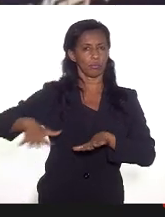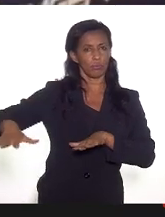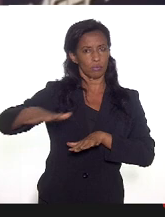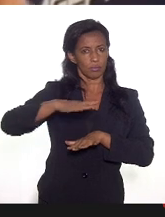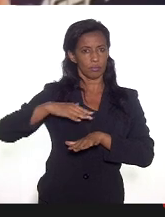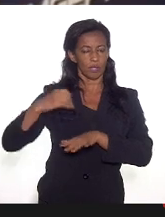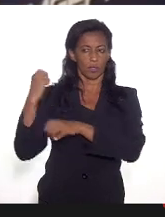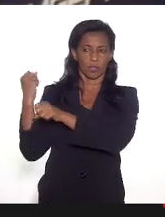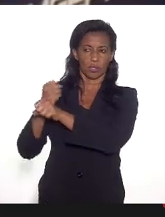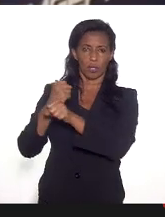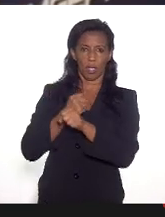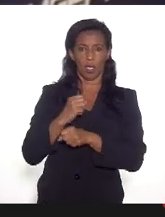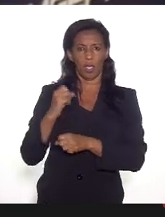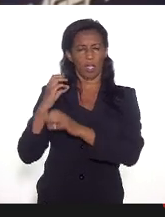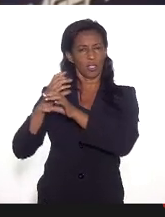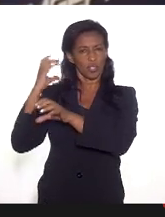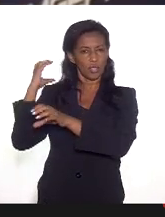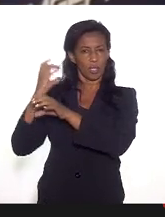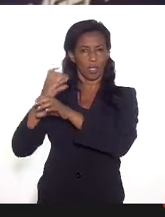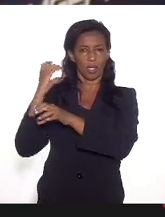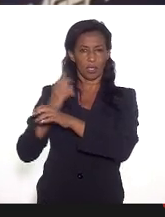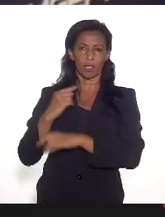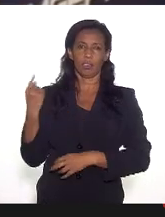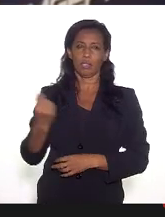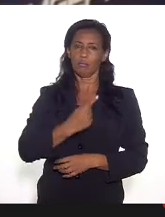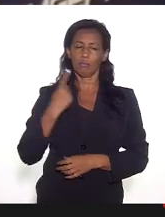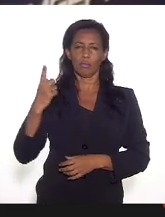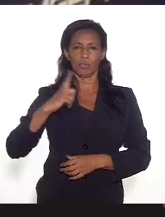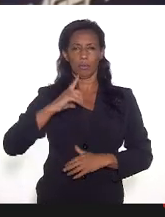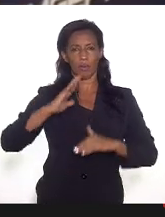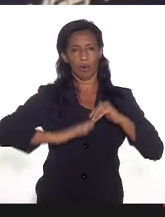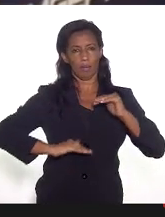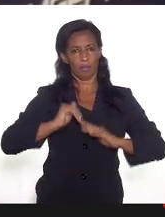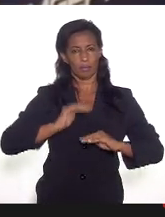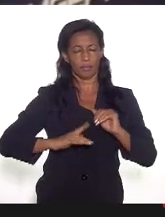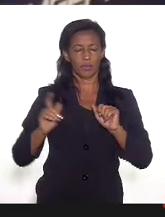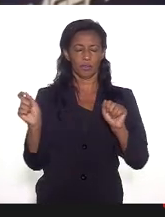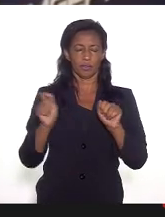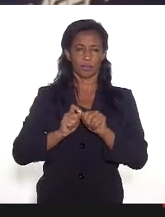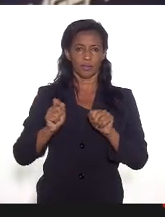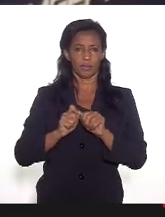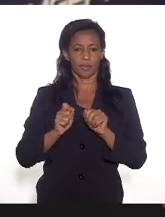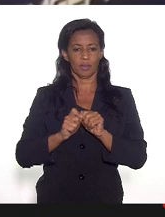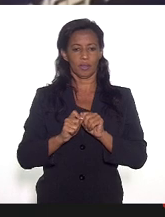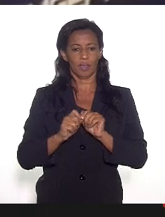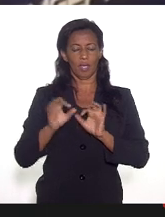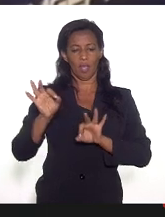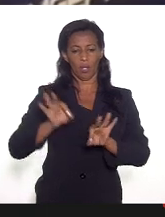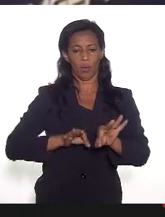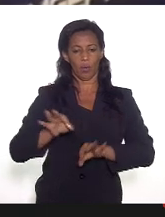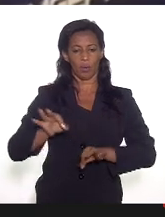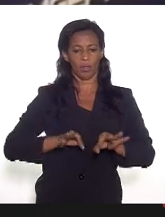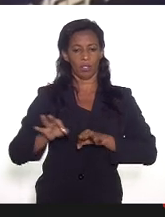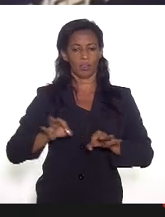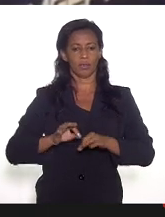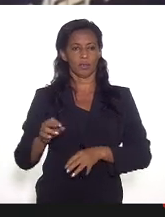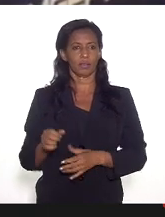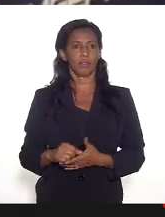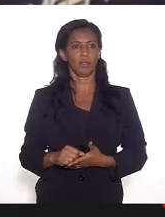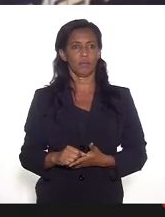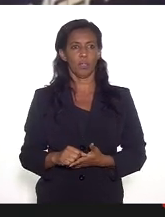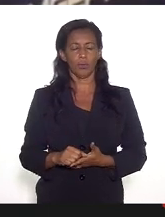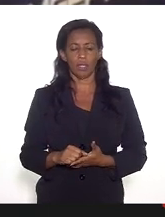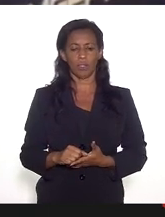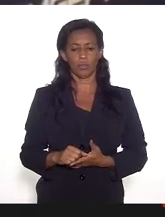de construção, a engenharia, que nós temos capacidade total de fazer, a organização ótima de